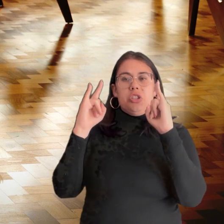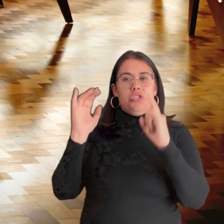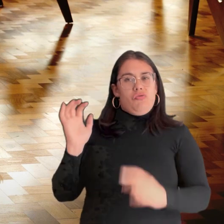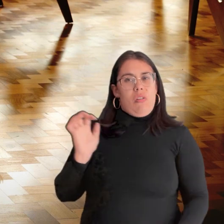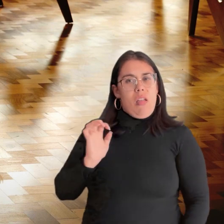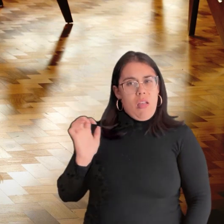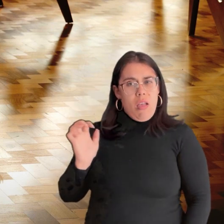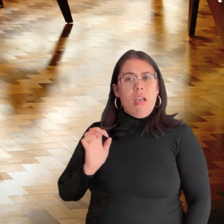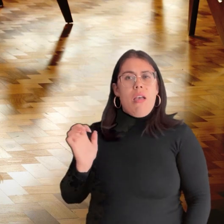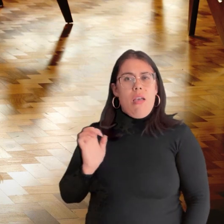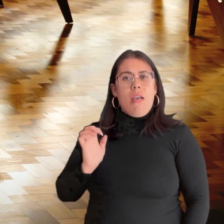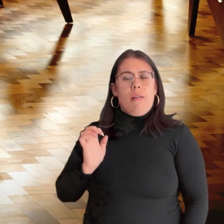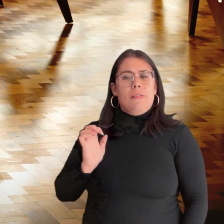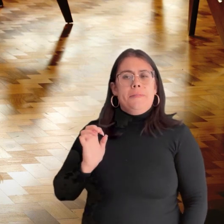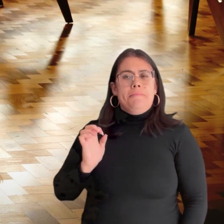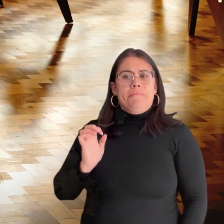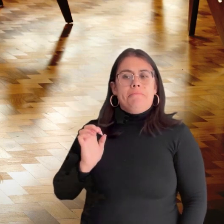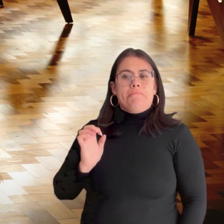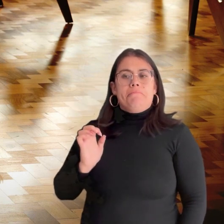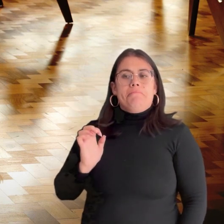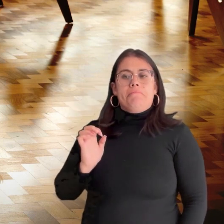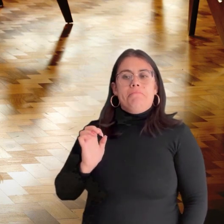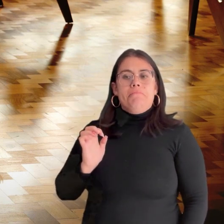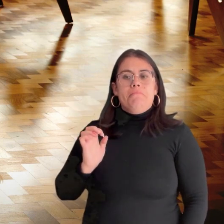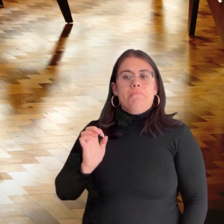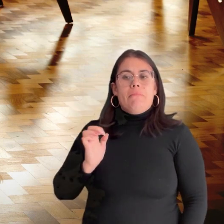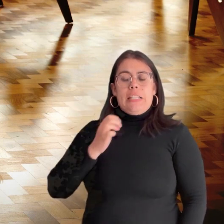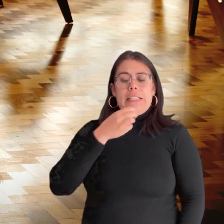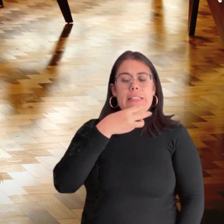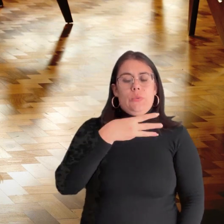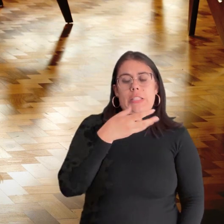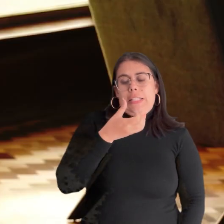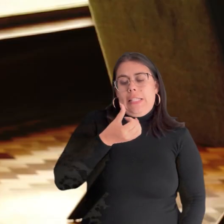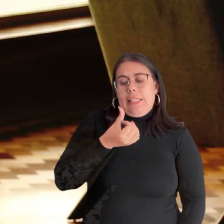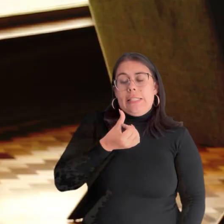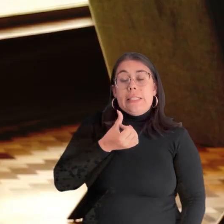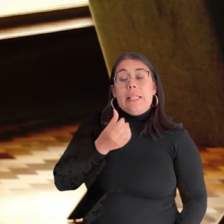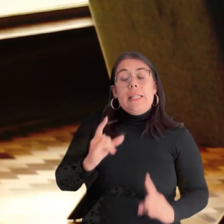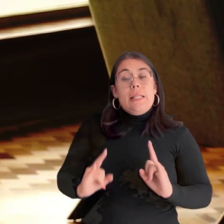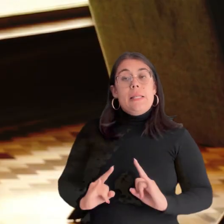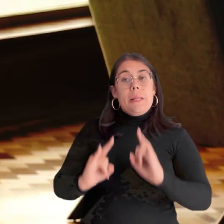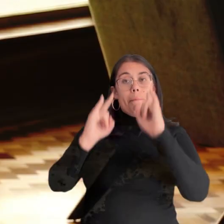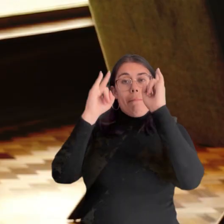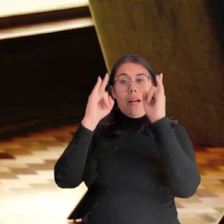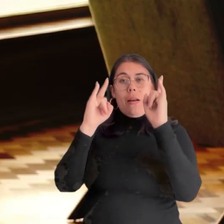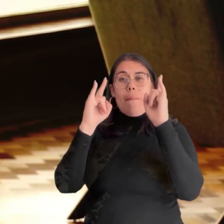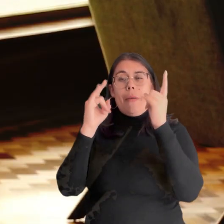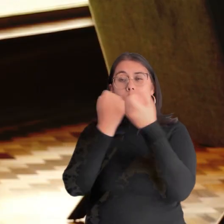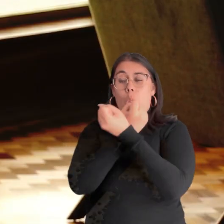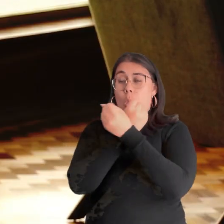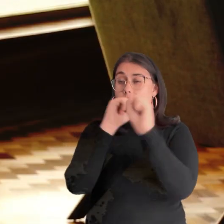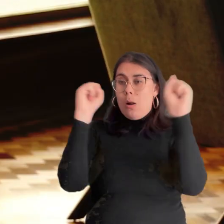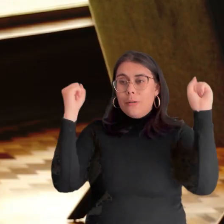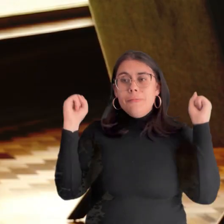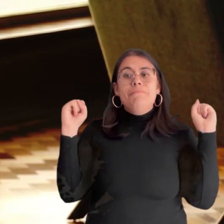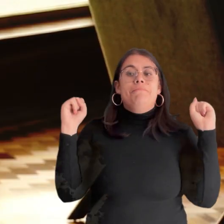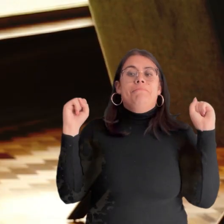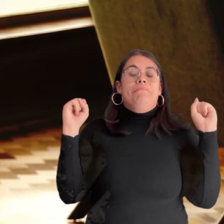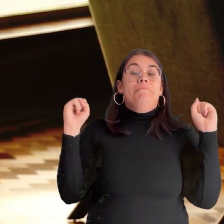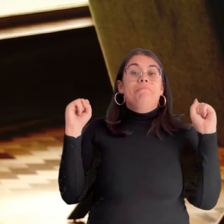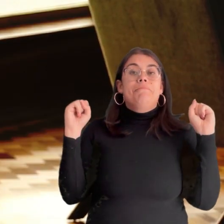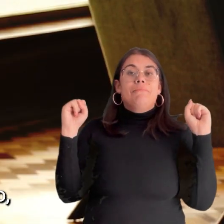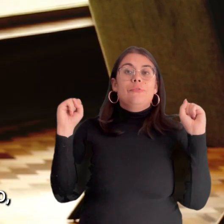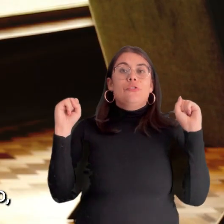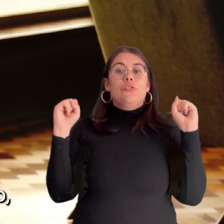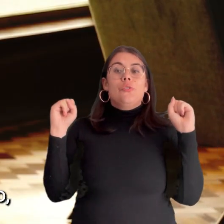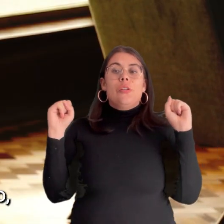são 36 apartamentos enormes em Higienópolis, num momento que a cidade estava se verticalizando,